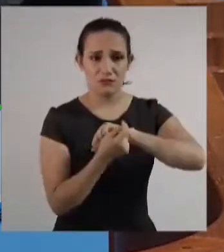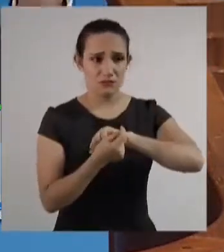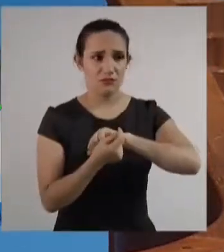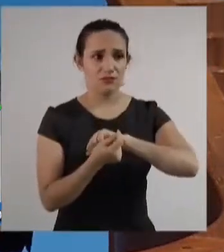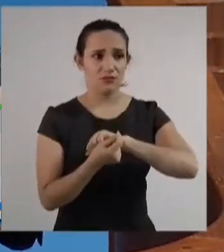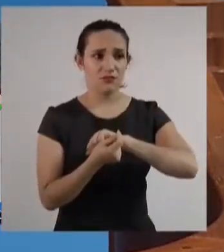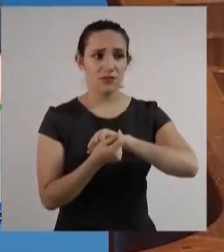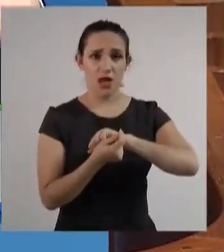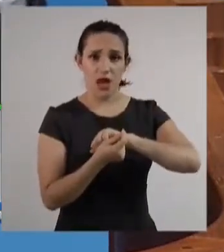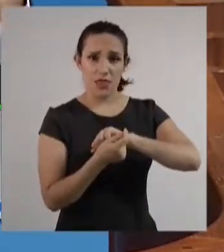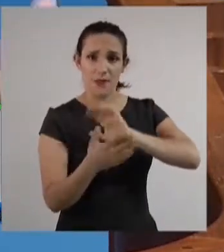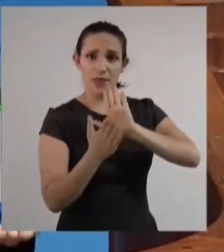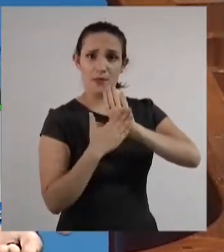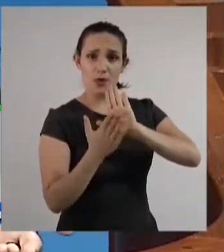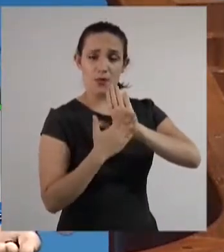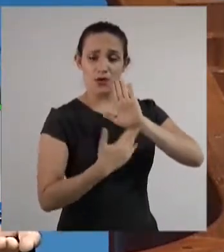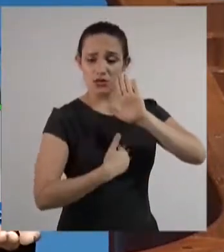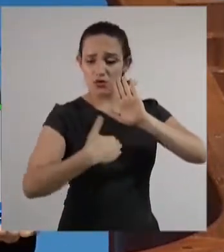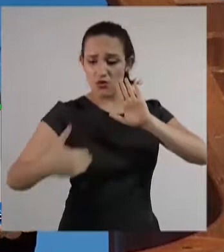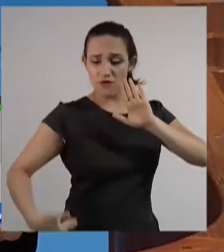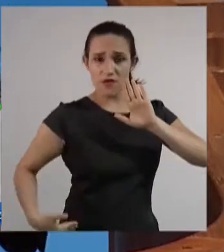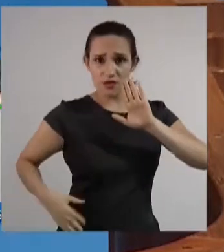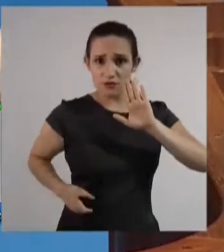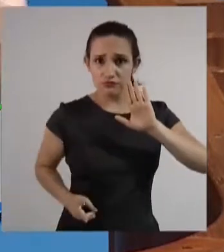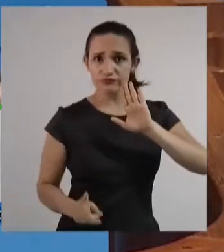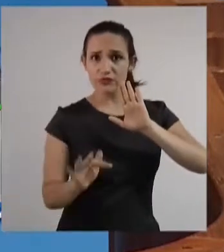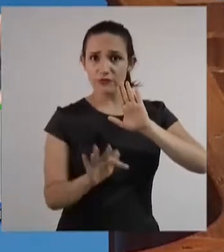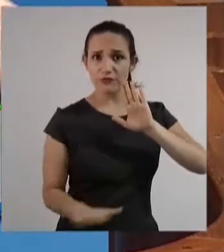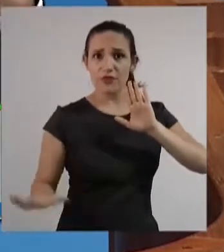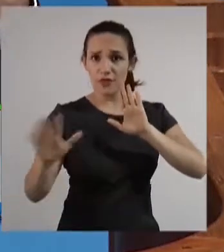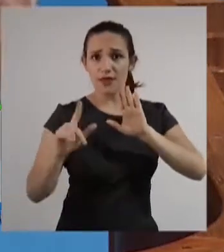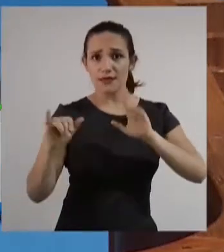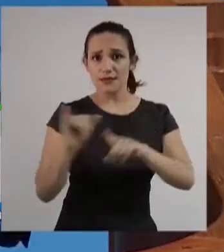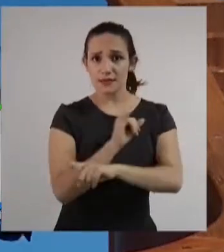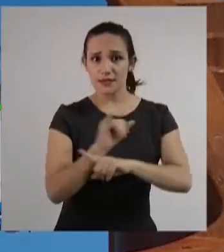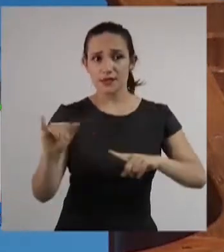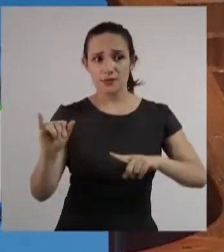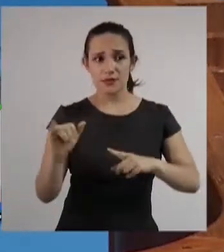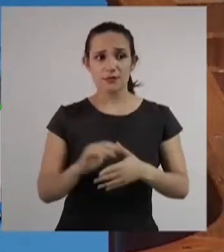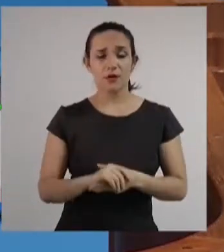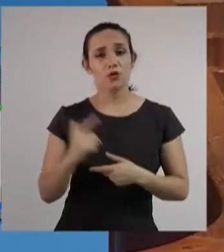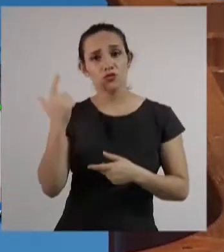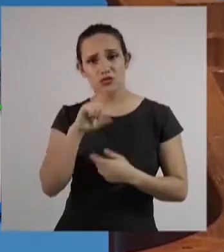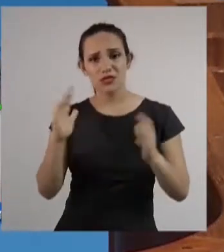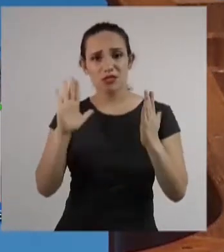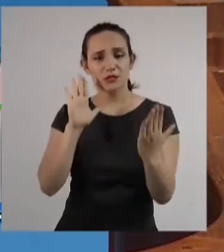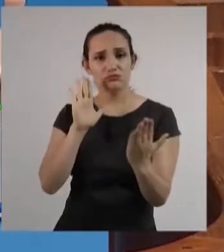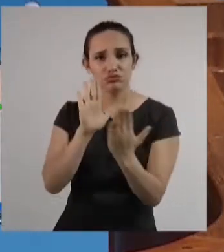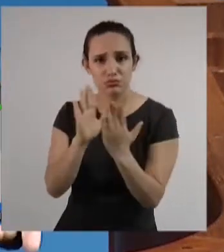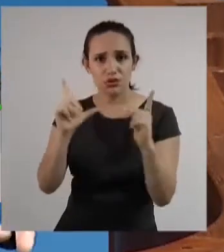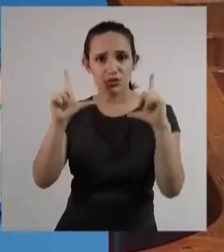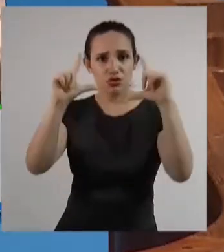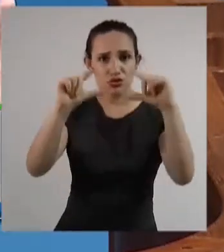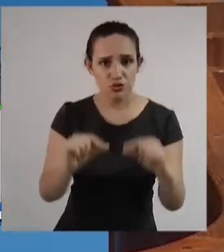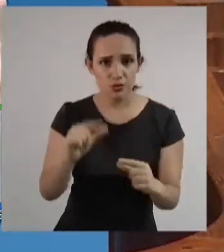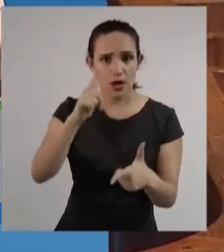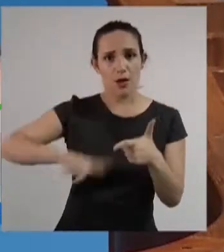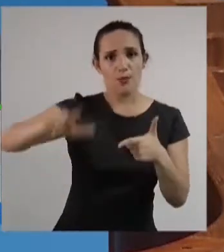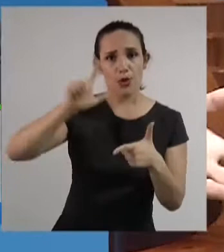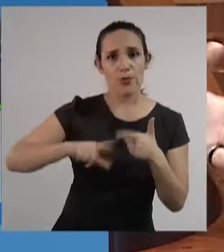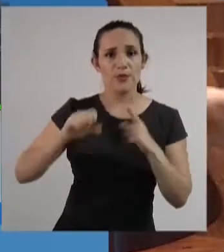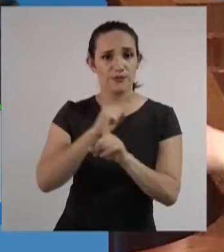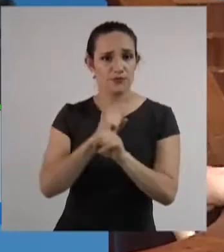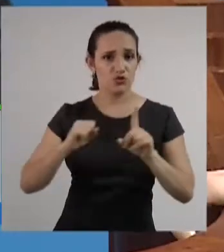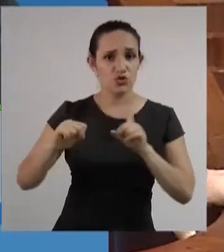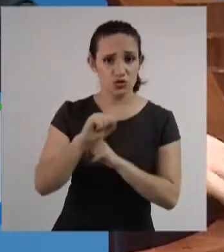em propostas de governo, em medidas para enfrentar os problemas que a